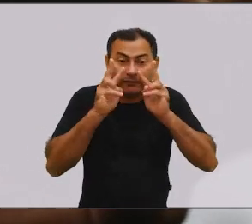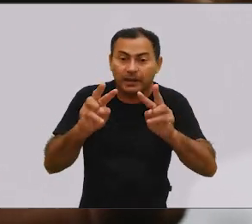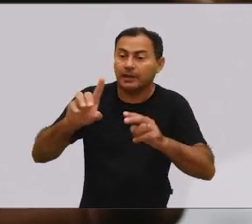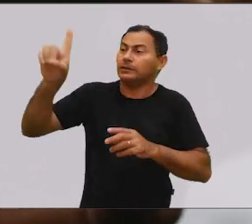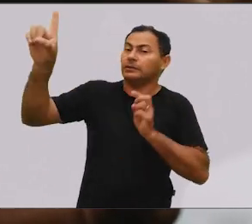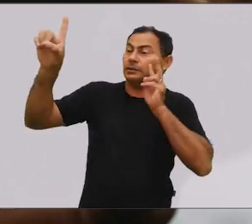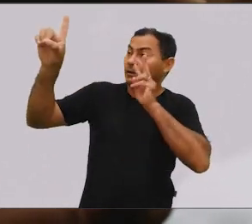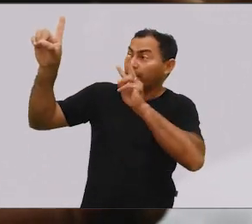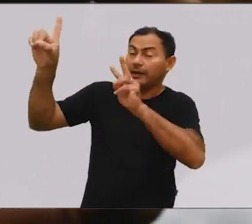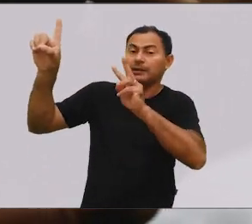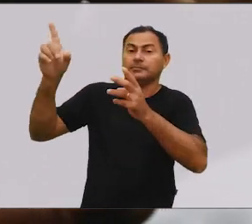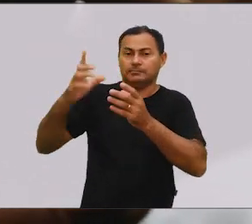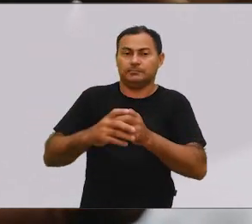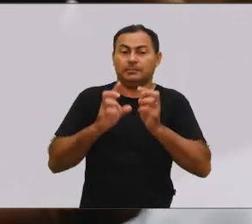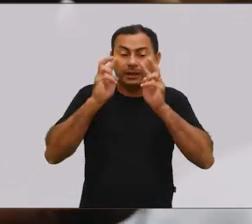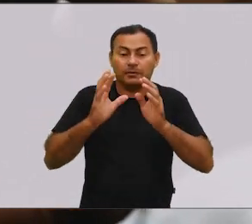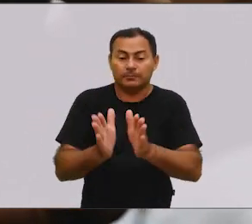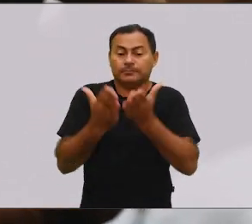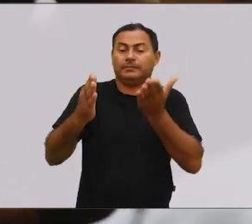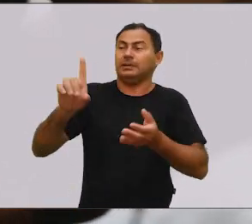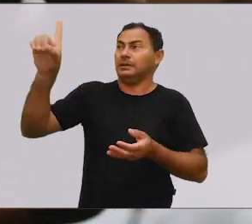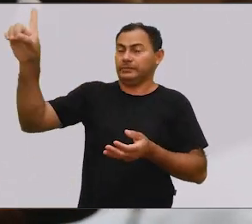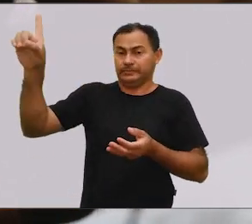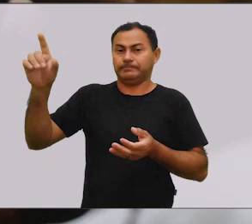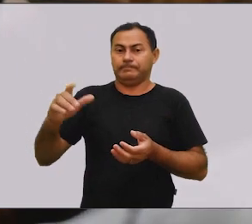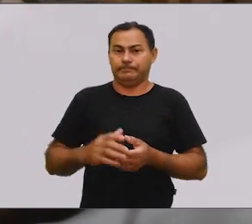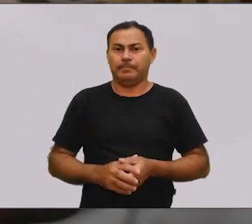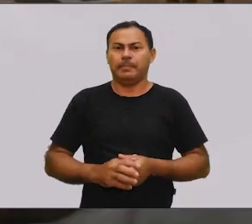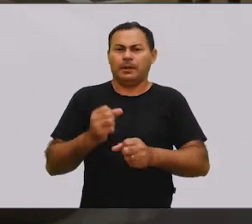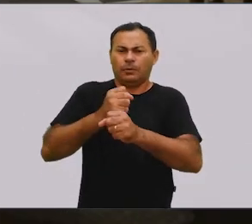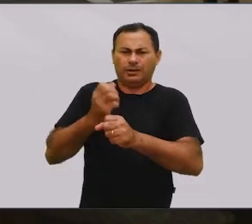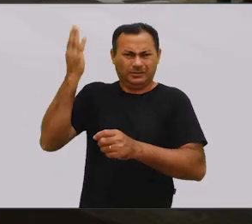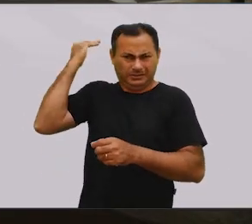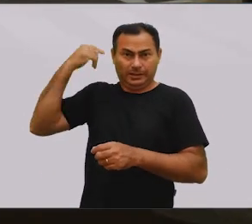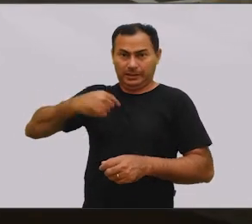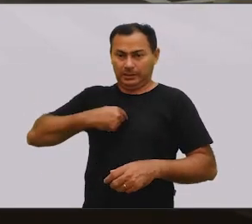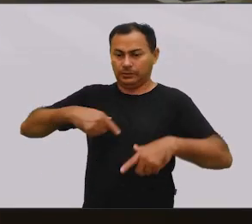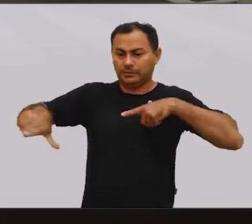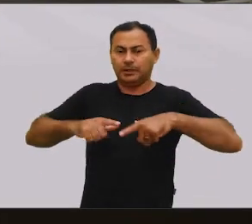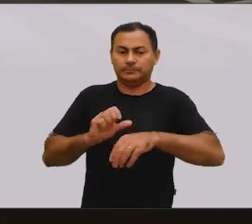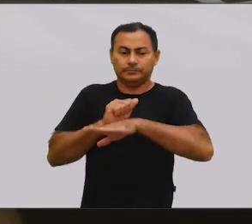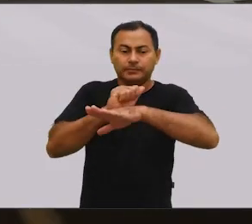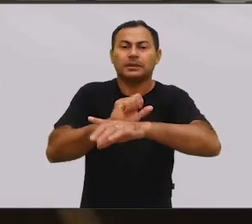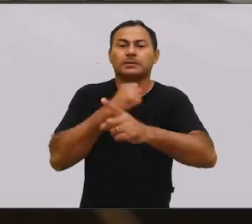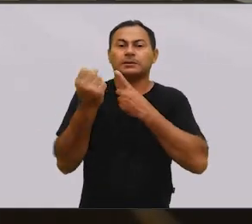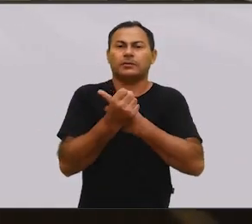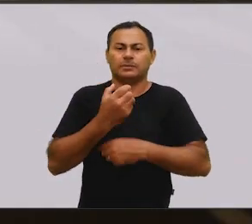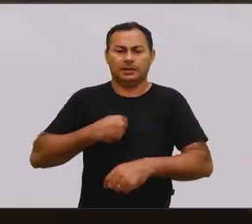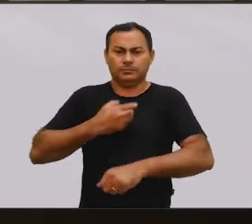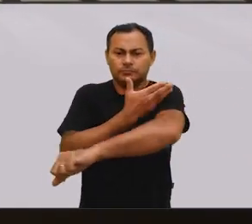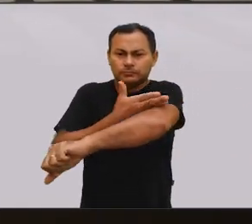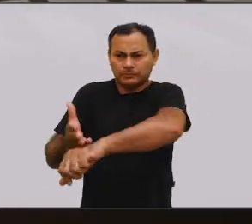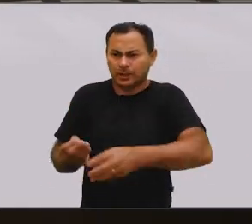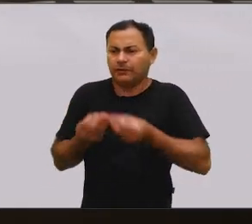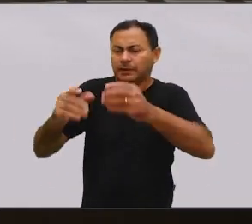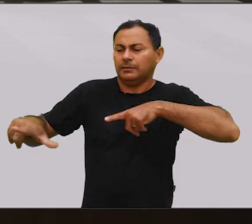a Deus, que veem a obra de Deus. Anos atrás, quando eu trabalhava como assistente social, eu costumava